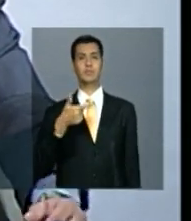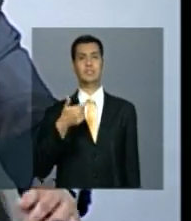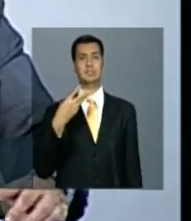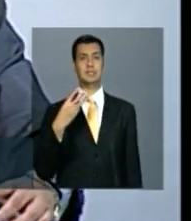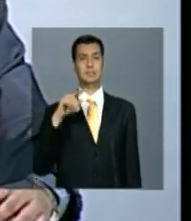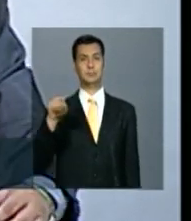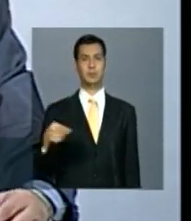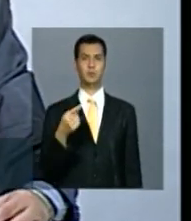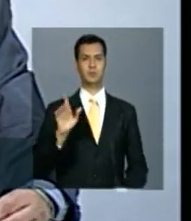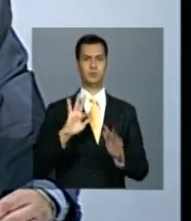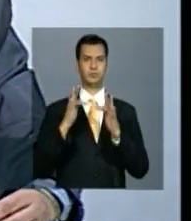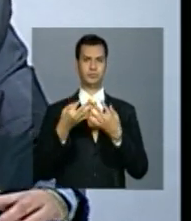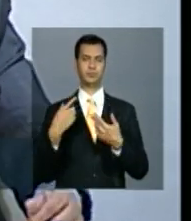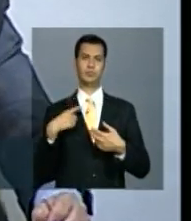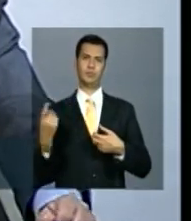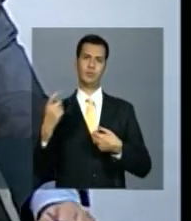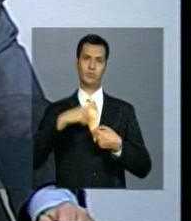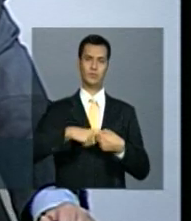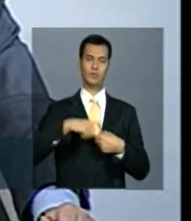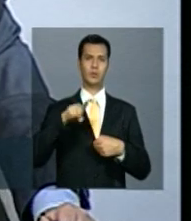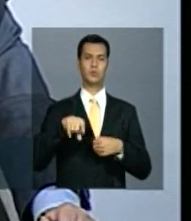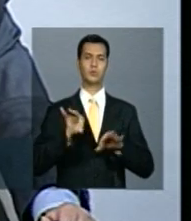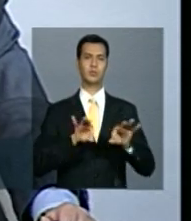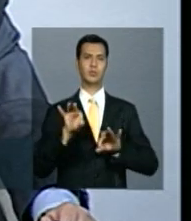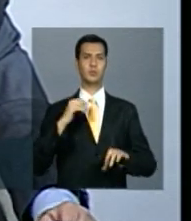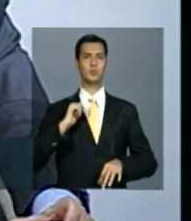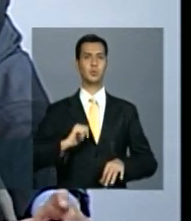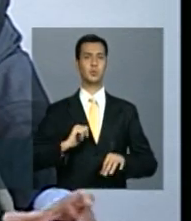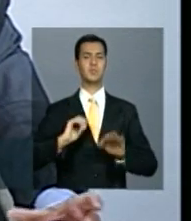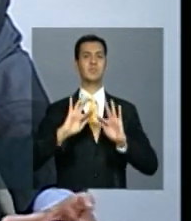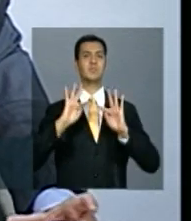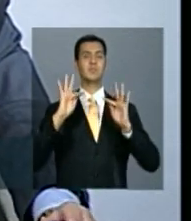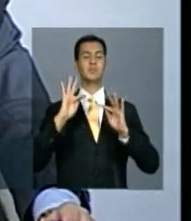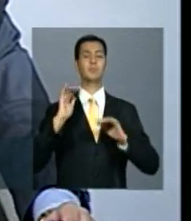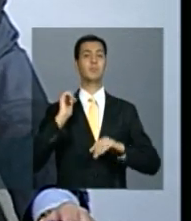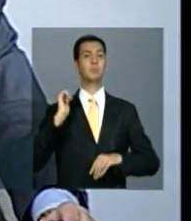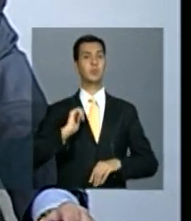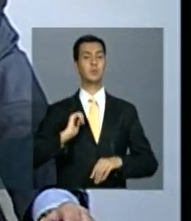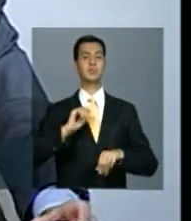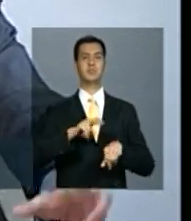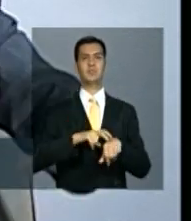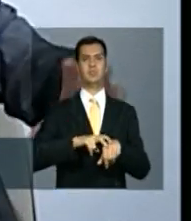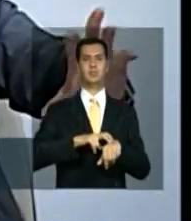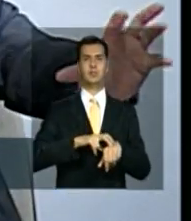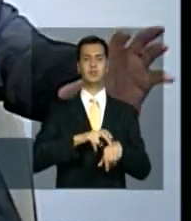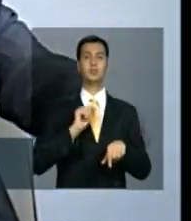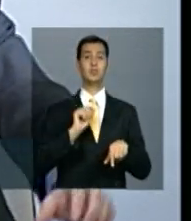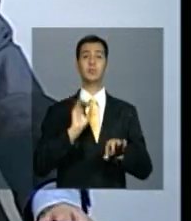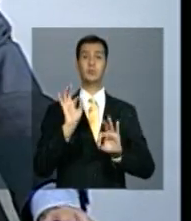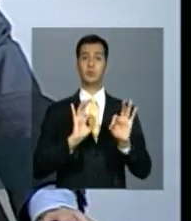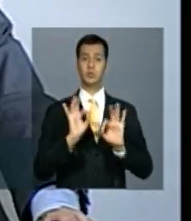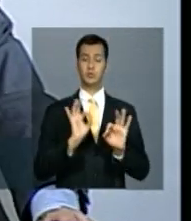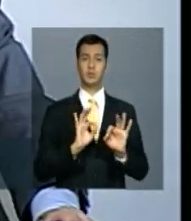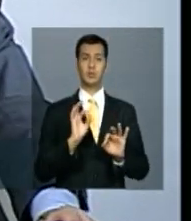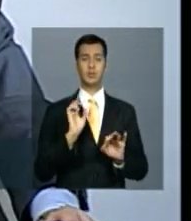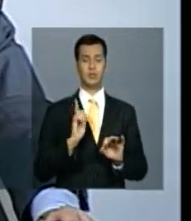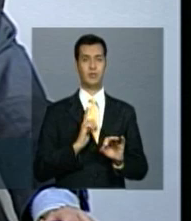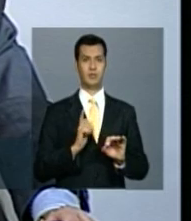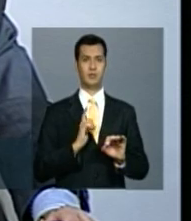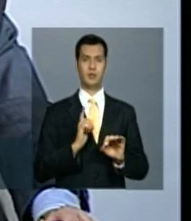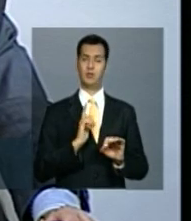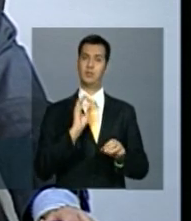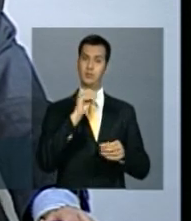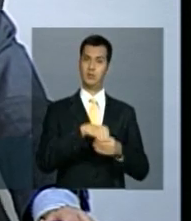incluídos no programa Bolsa verde né esse esse programa ele é concentrado na região da